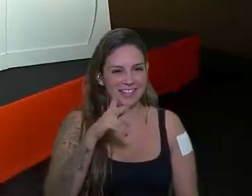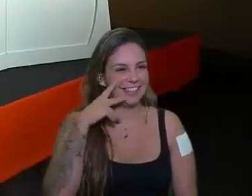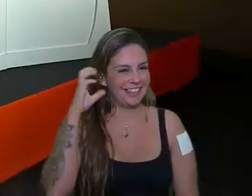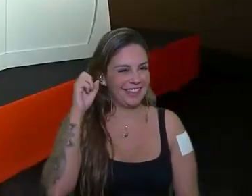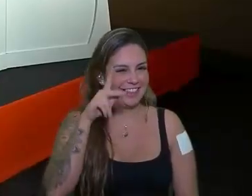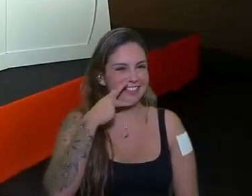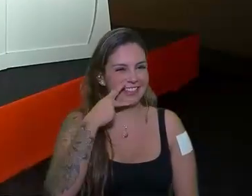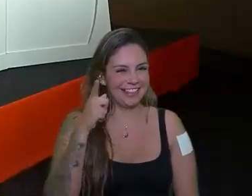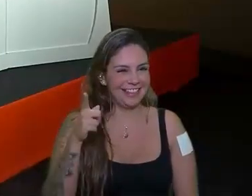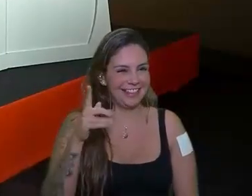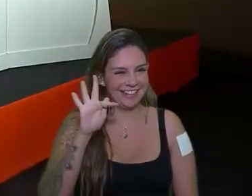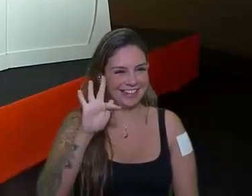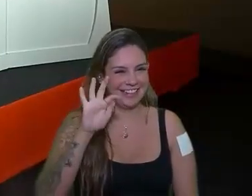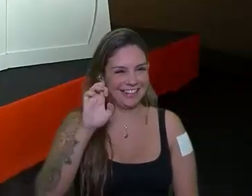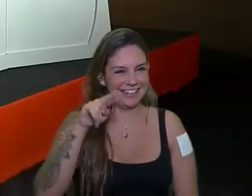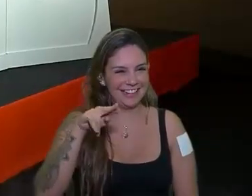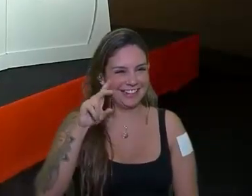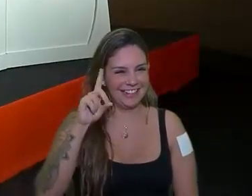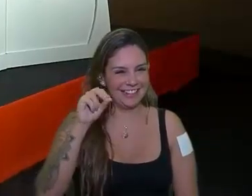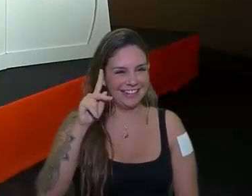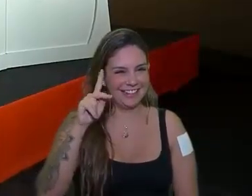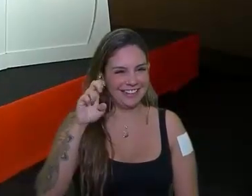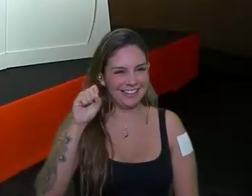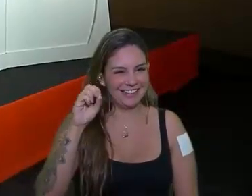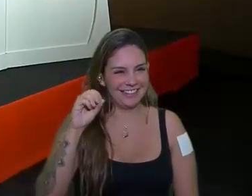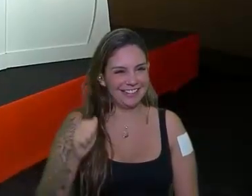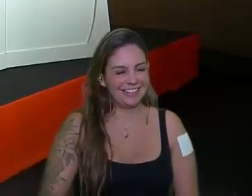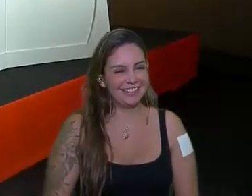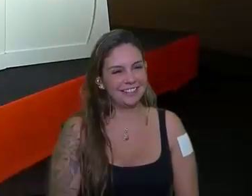de ouvir a Lara. Né?